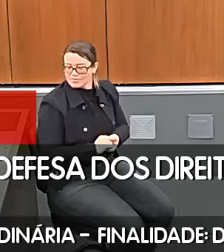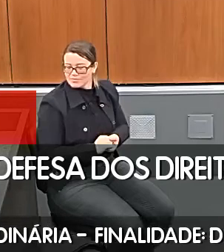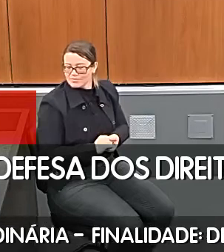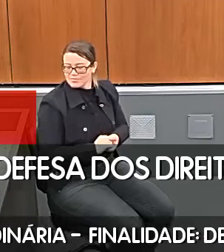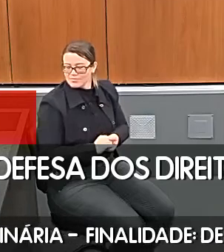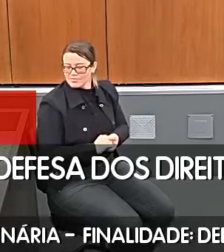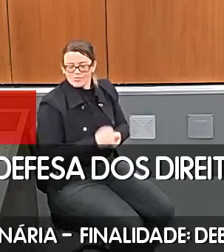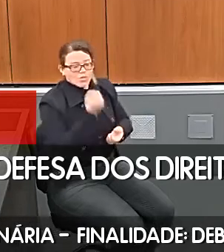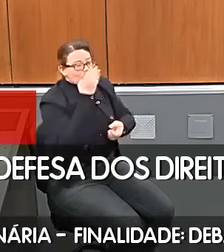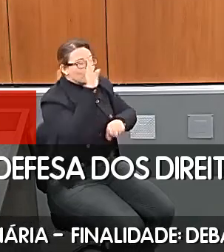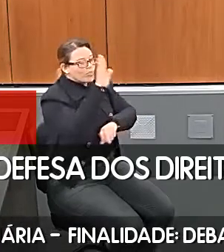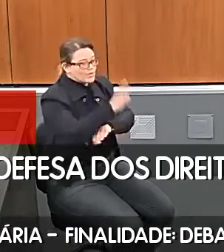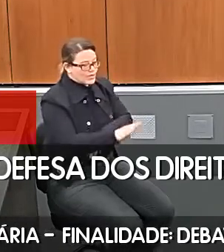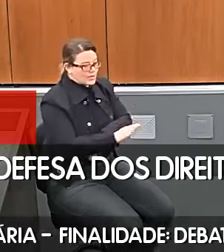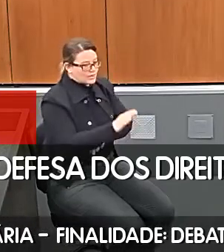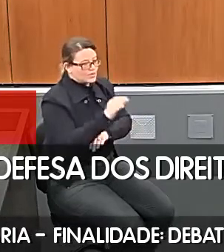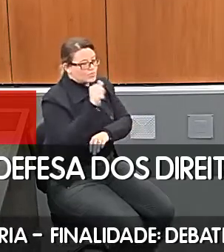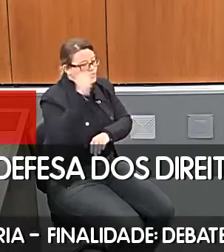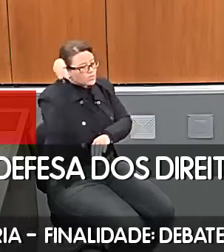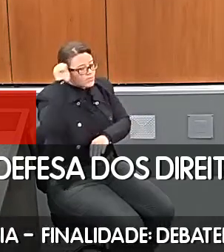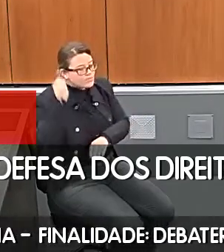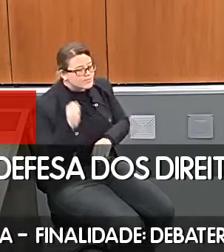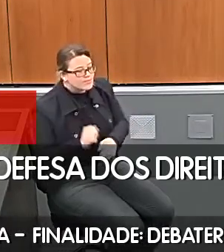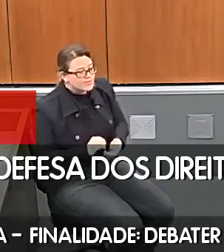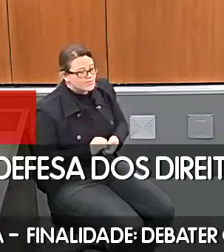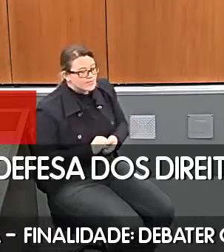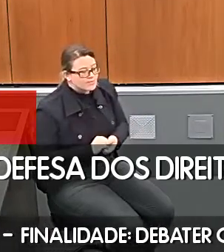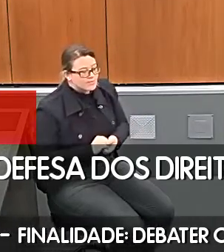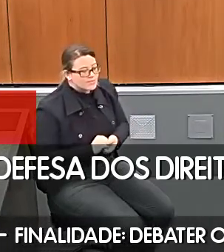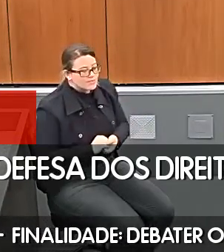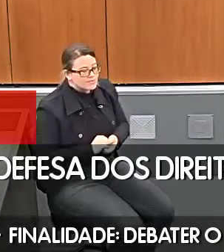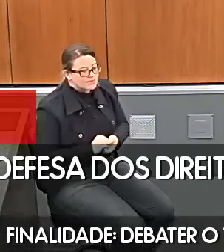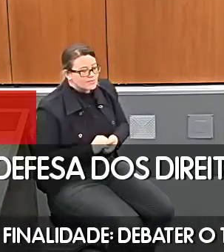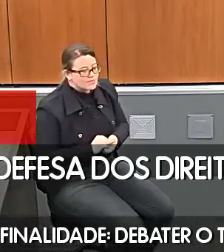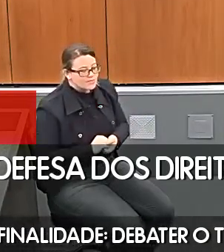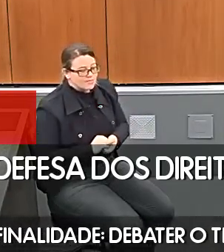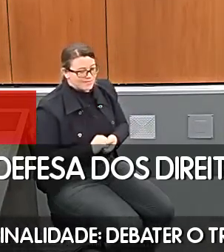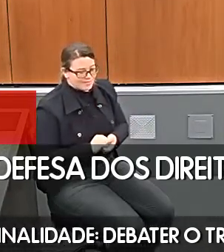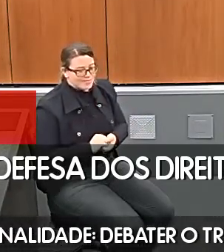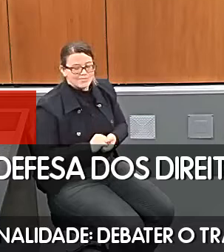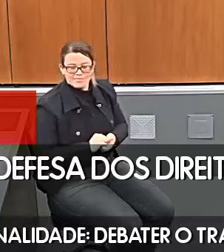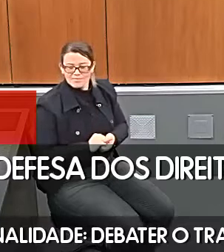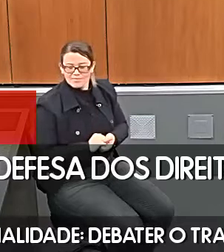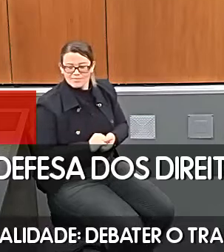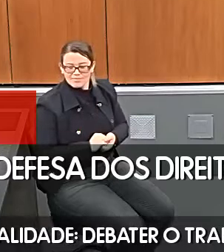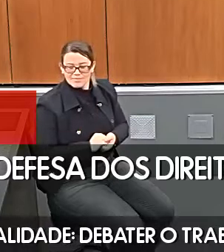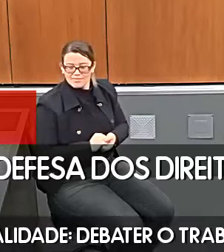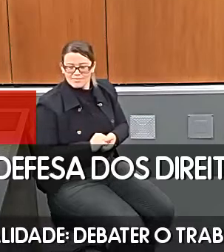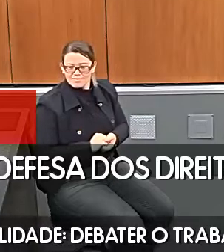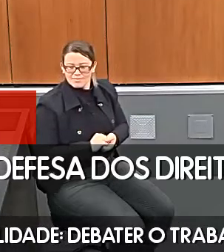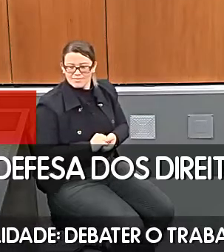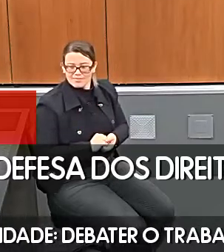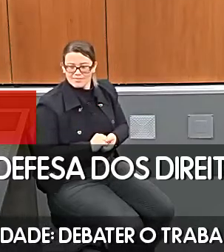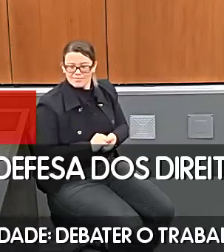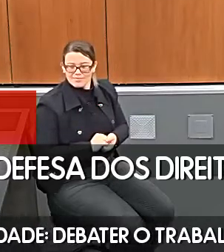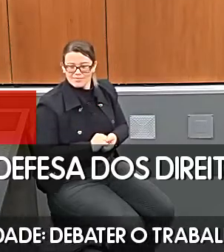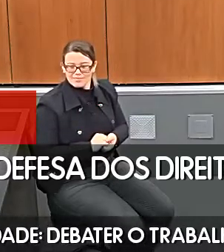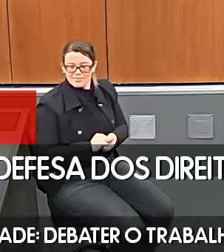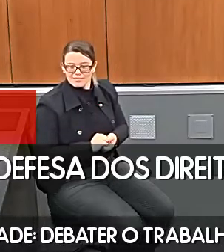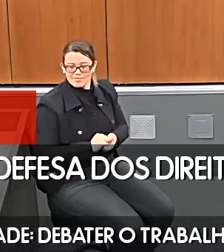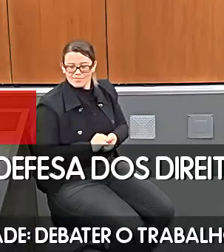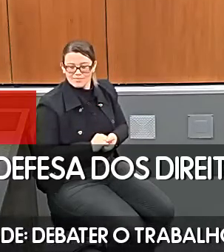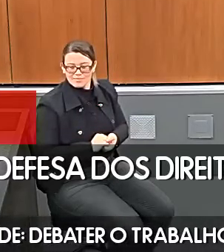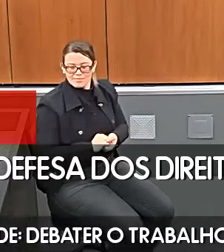favor, completo. Boa tarde, meu nome é Antônia, sou a irmã da Enilza. Né? Eu abracei essa causa junto com ela. Mais perto, por favor.